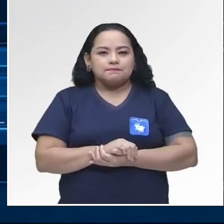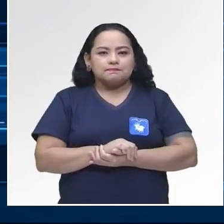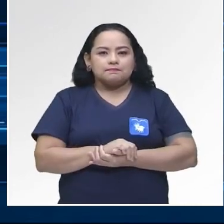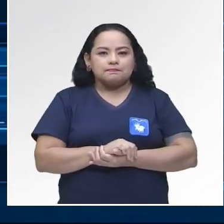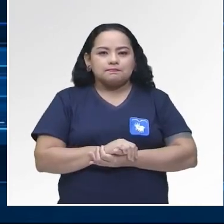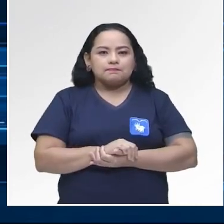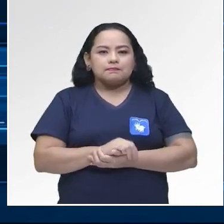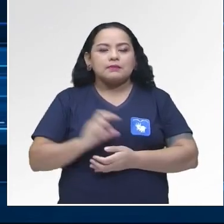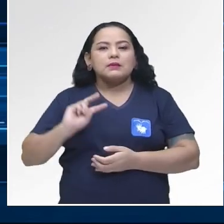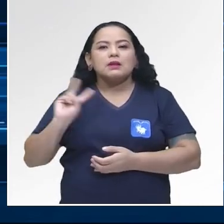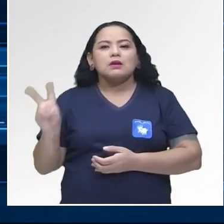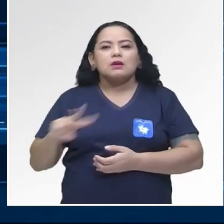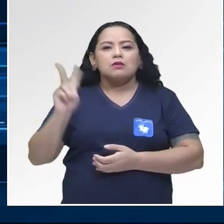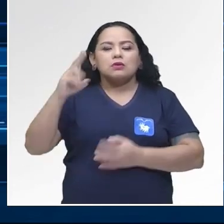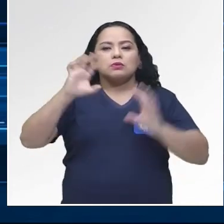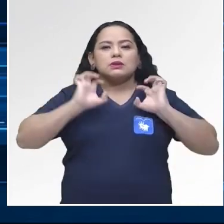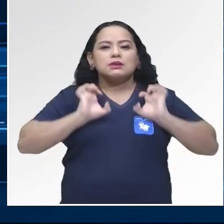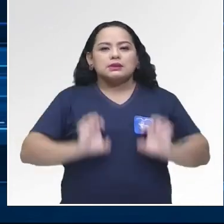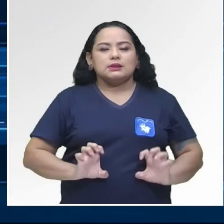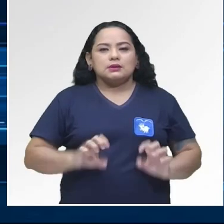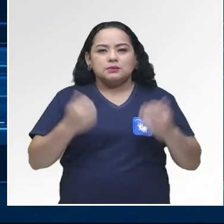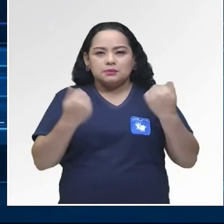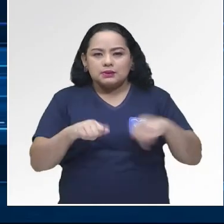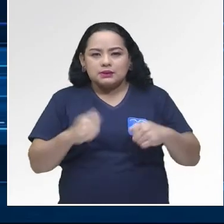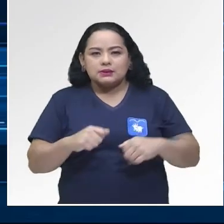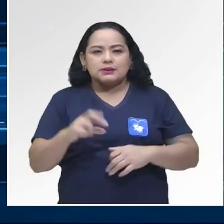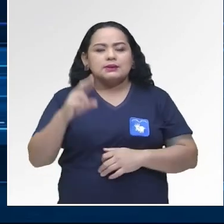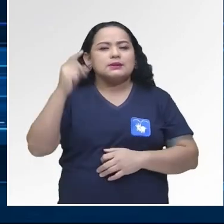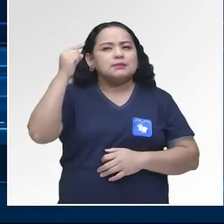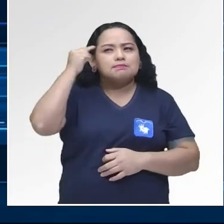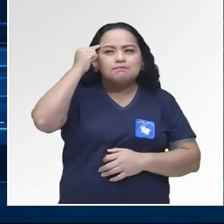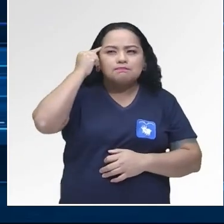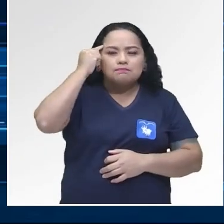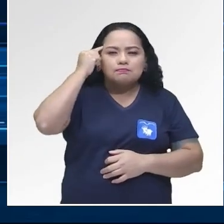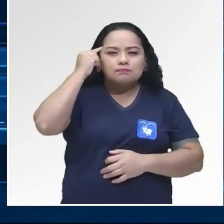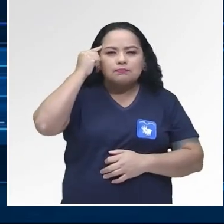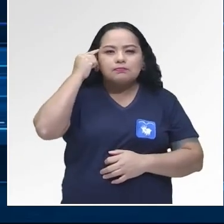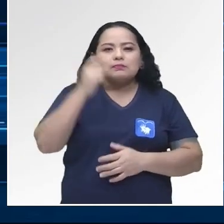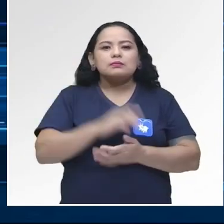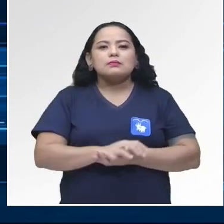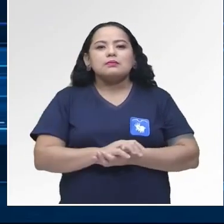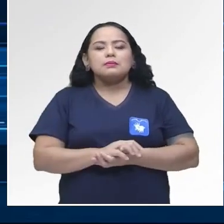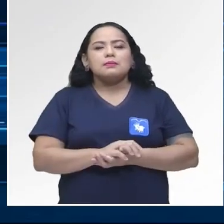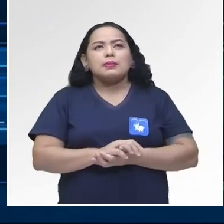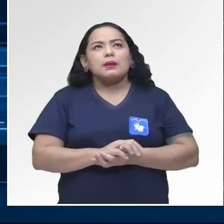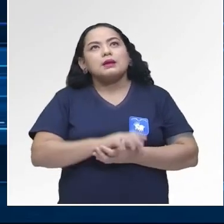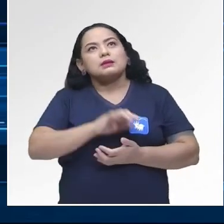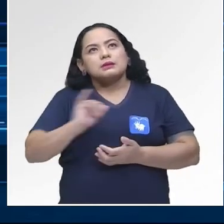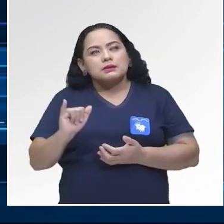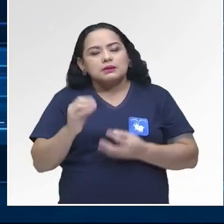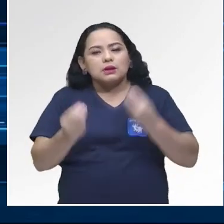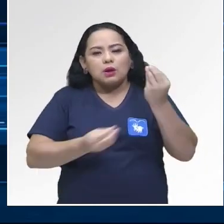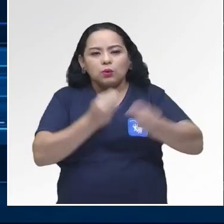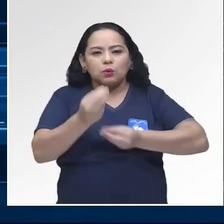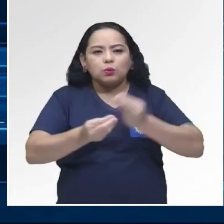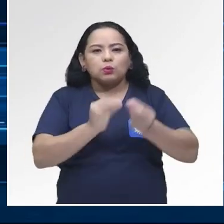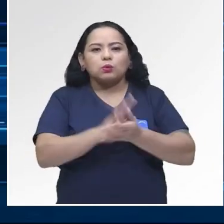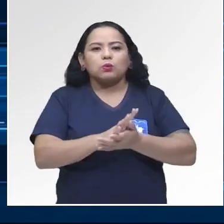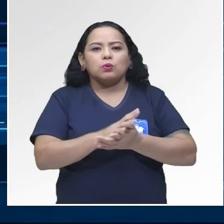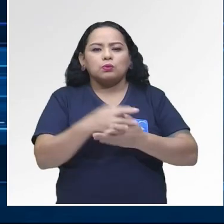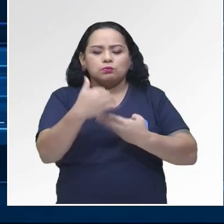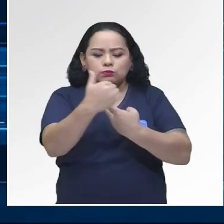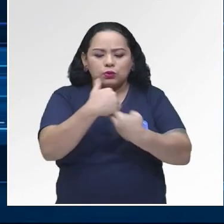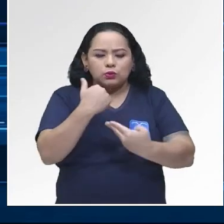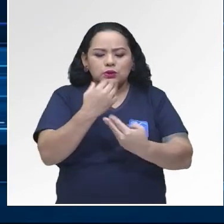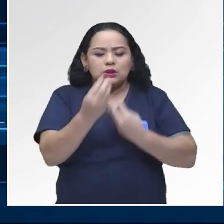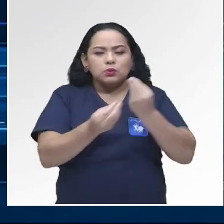Tem que ter valores éticos, tem que fazer uma reflexão se os fins que orientam